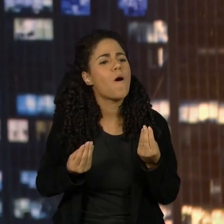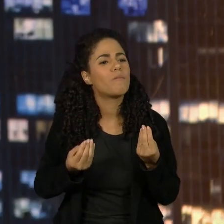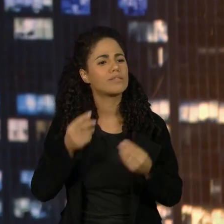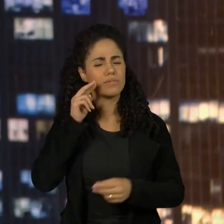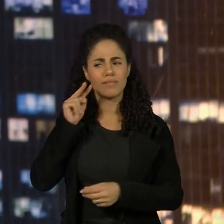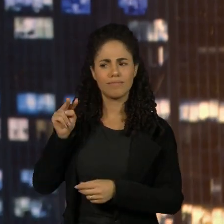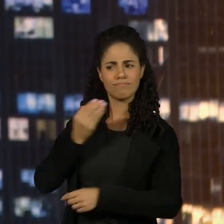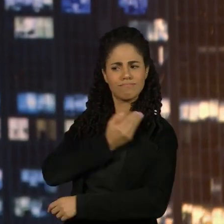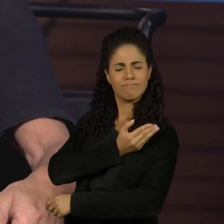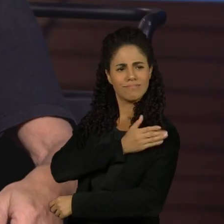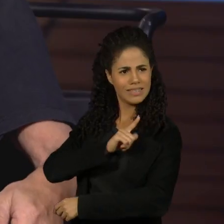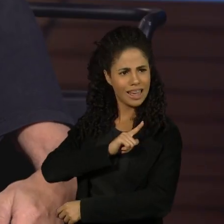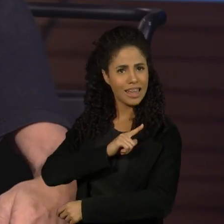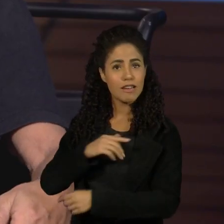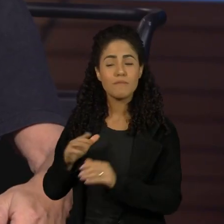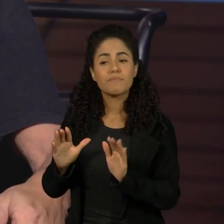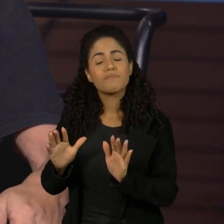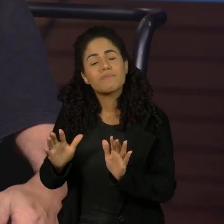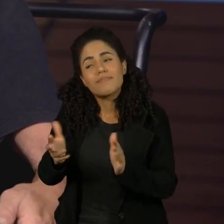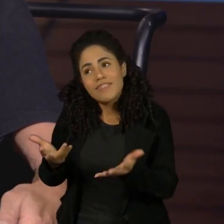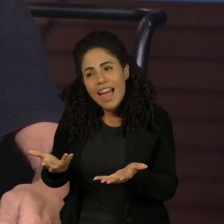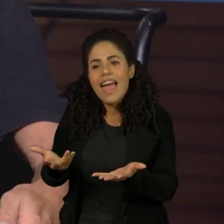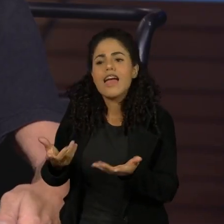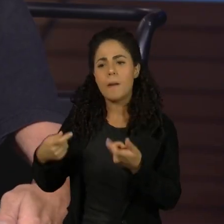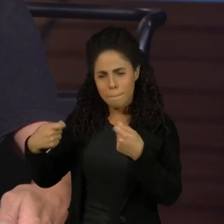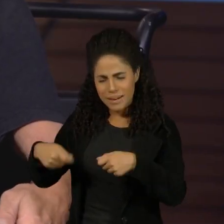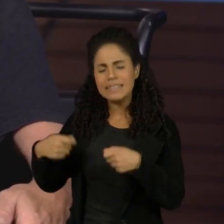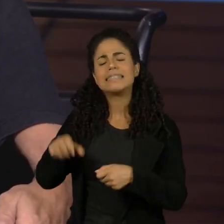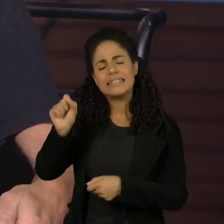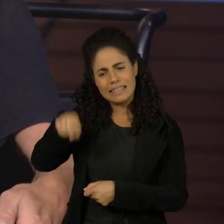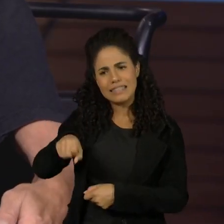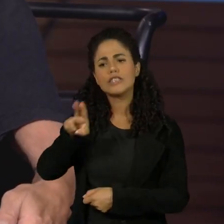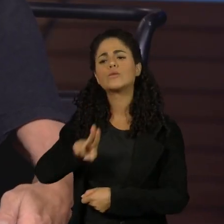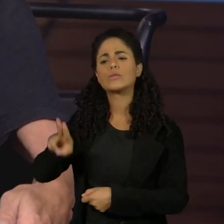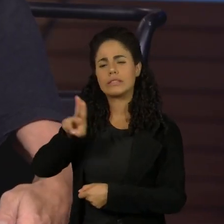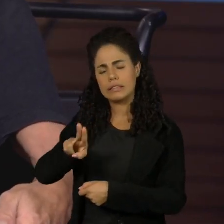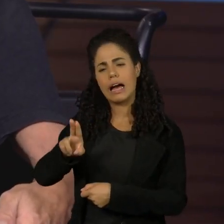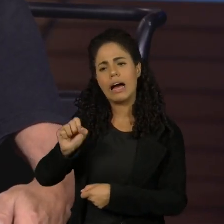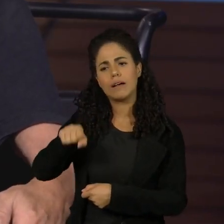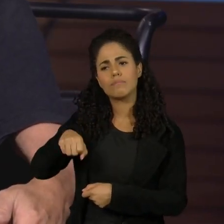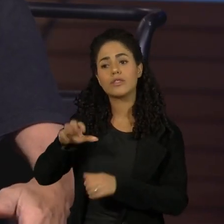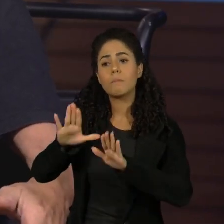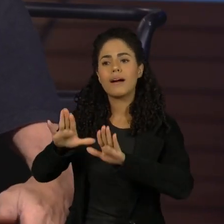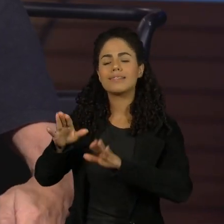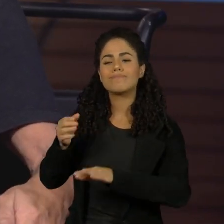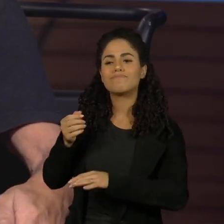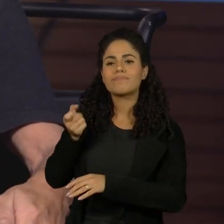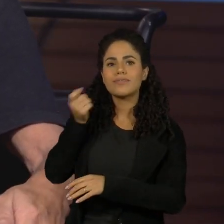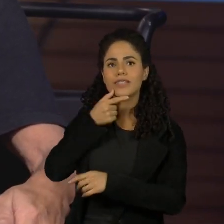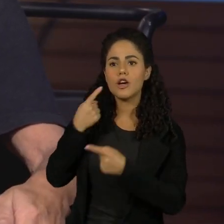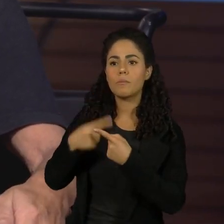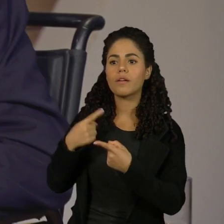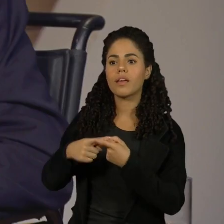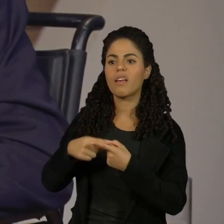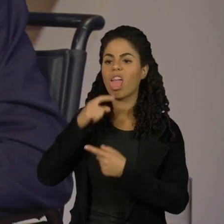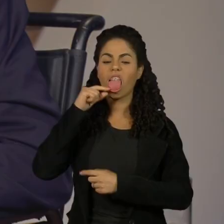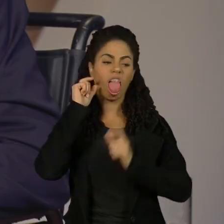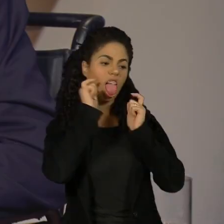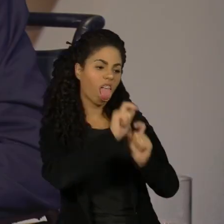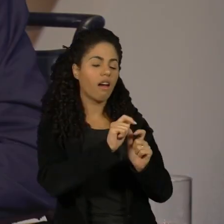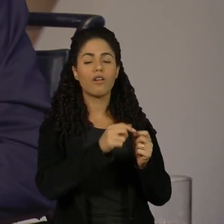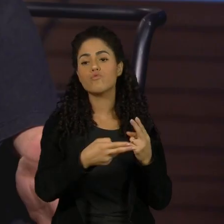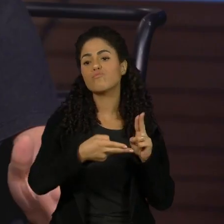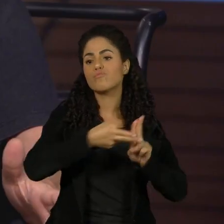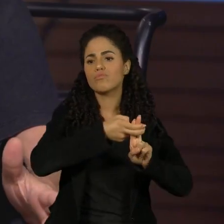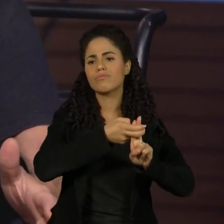olhos. Mas não, tem que usar mesmo, tem que fazer uso. Eu acho barato, depois falam mal do SUS, né? O SUS é